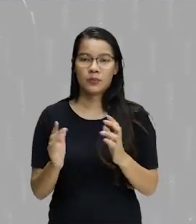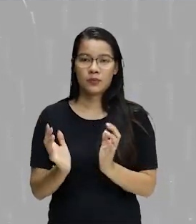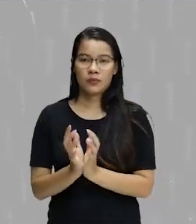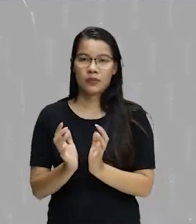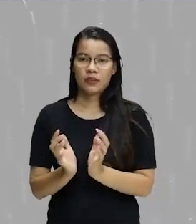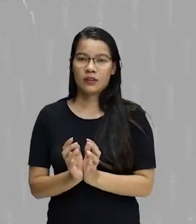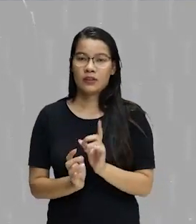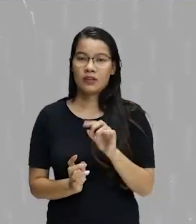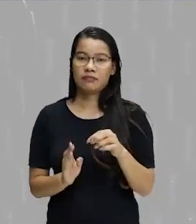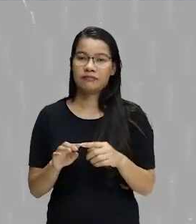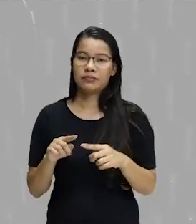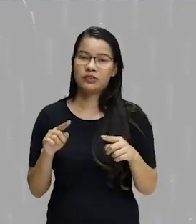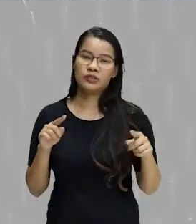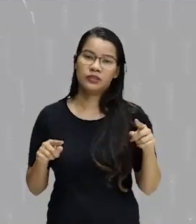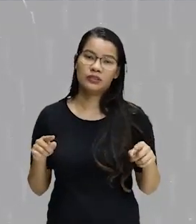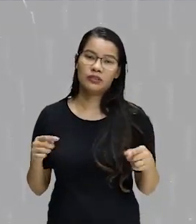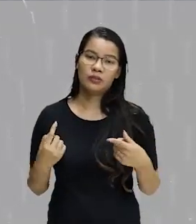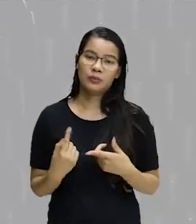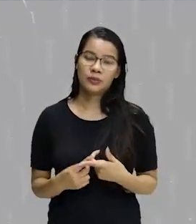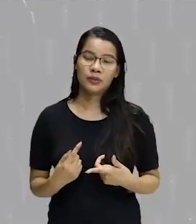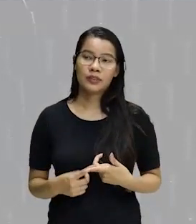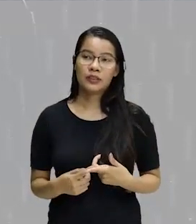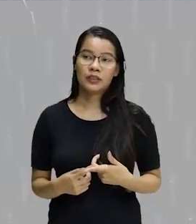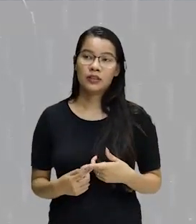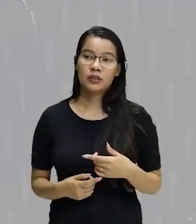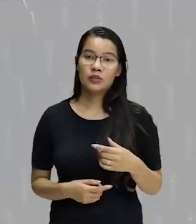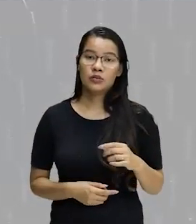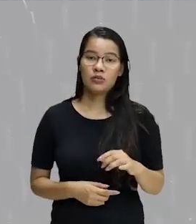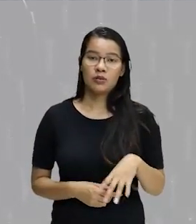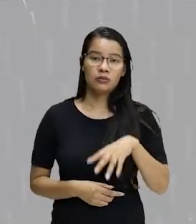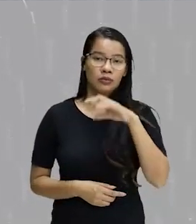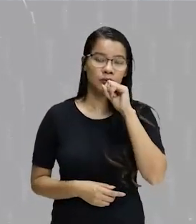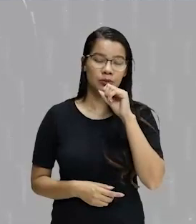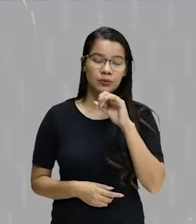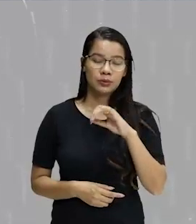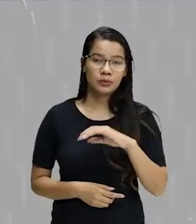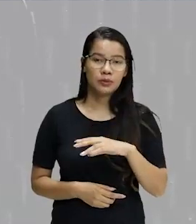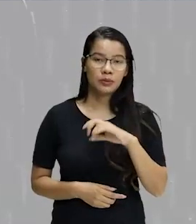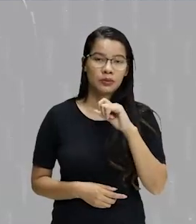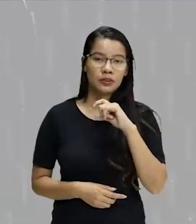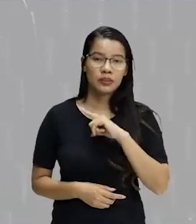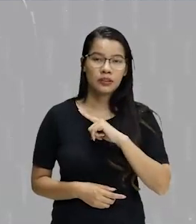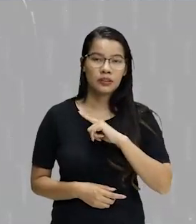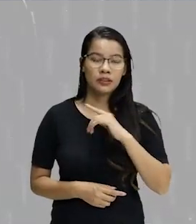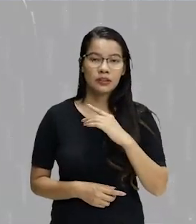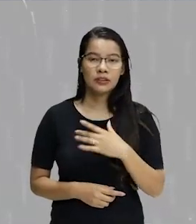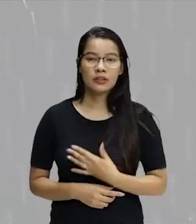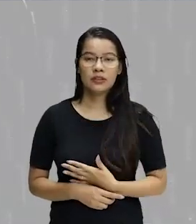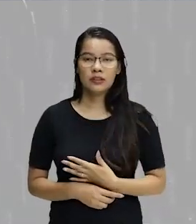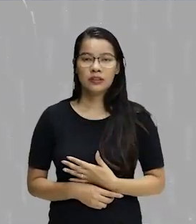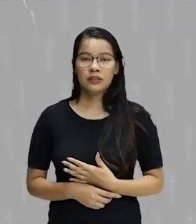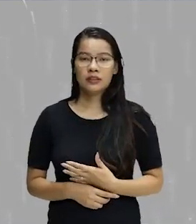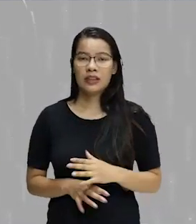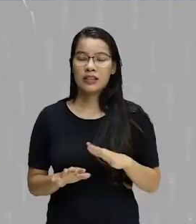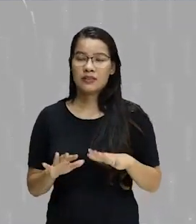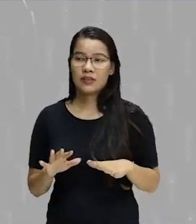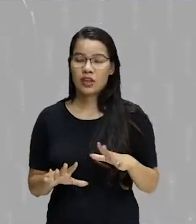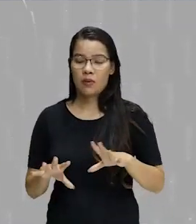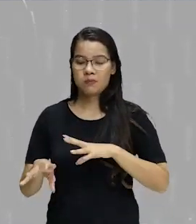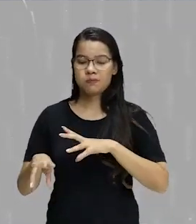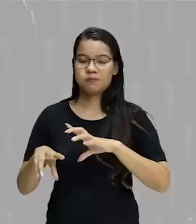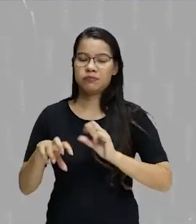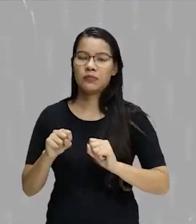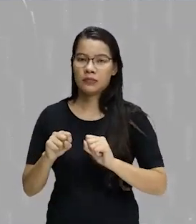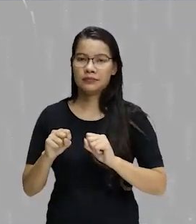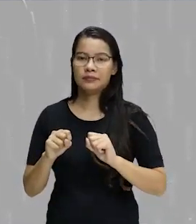muito instável. Por quê? Os oxigênios eles têm a tendência de puxar os elétrons para